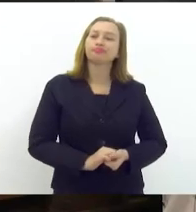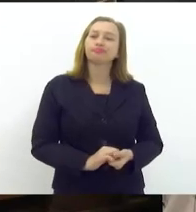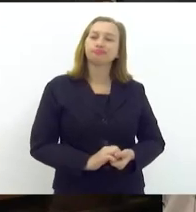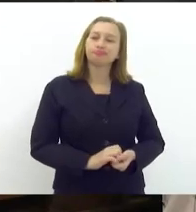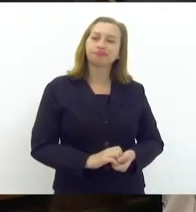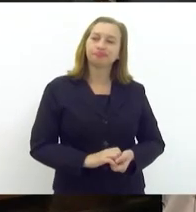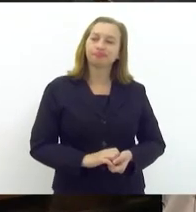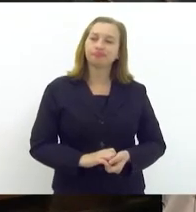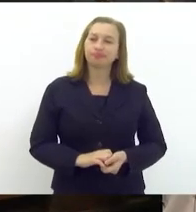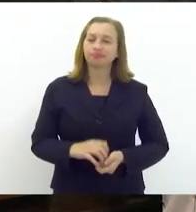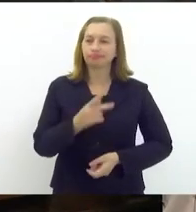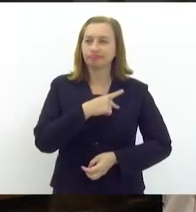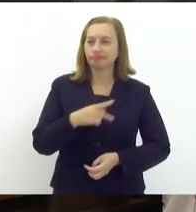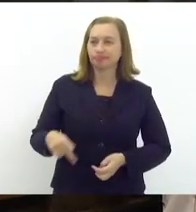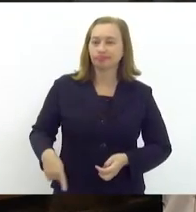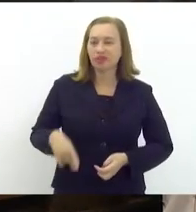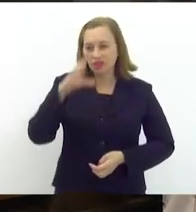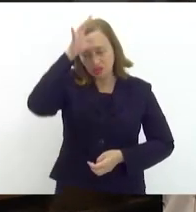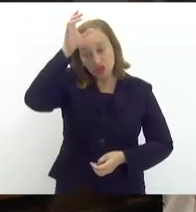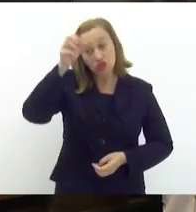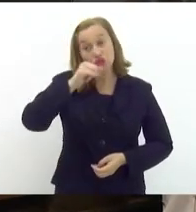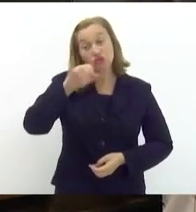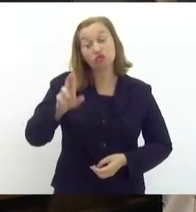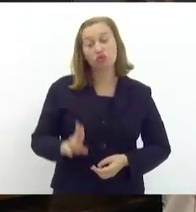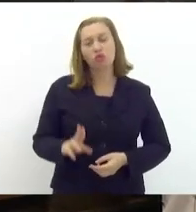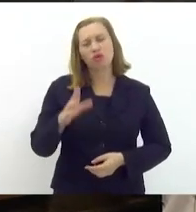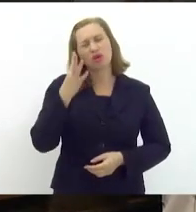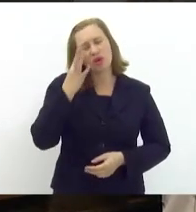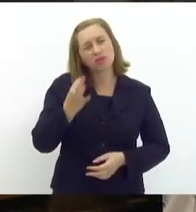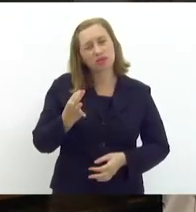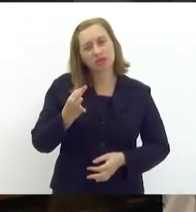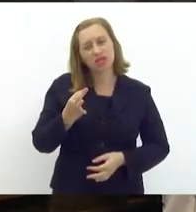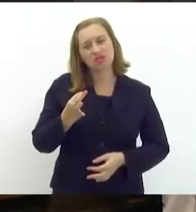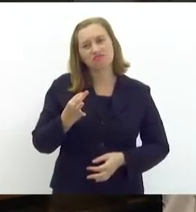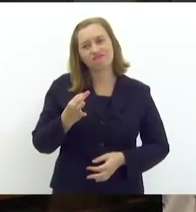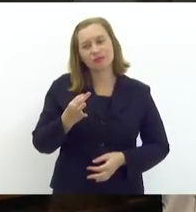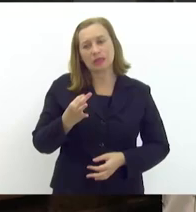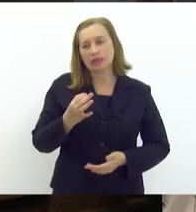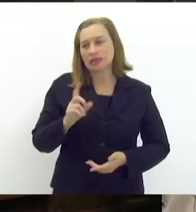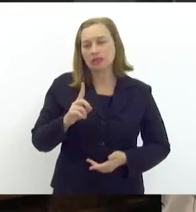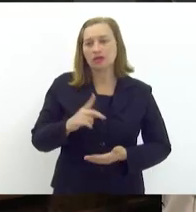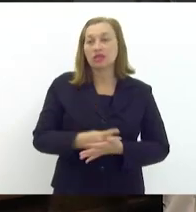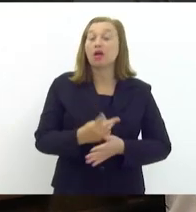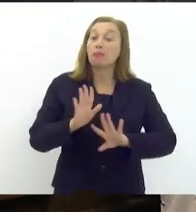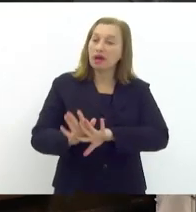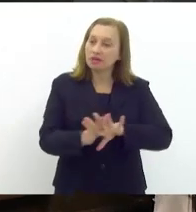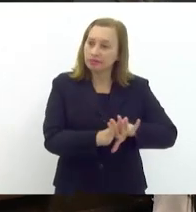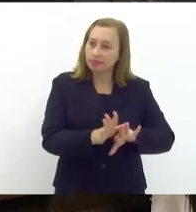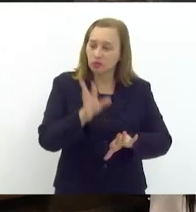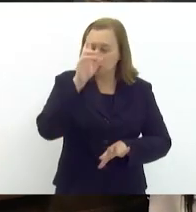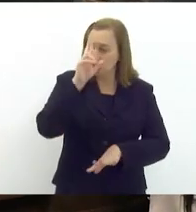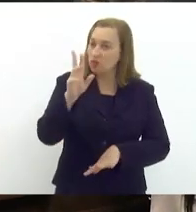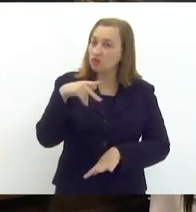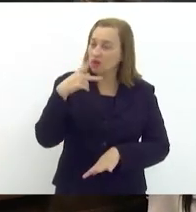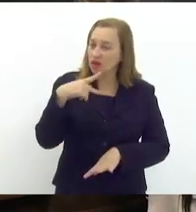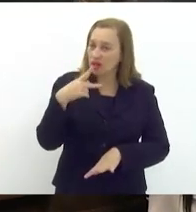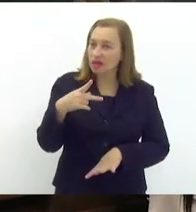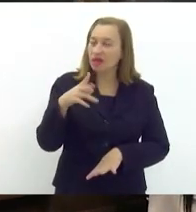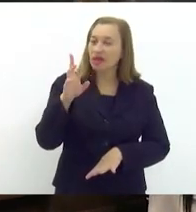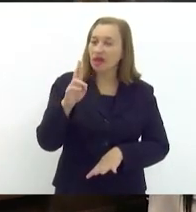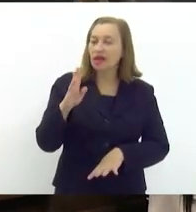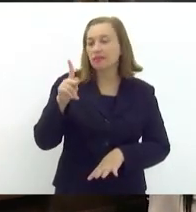Presidente tia Ju eu sei que não é certo isso mas é muito rapidinho vossa excelência falou das